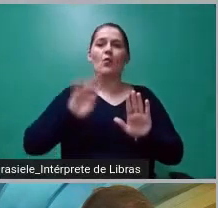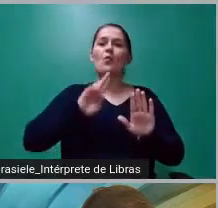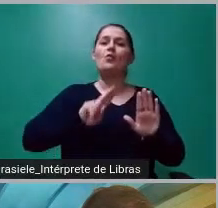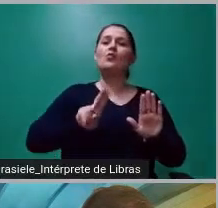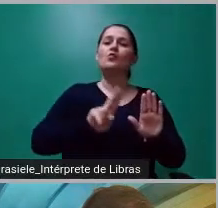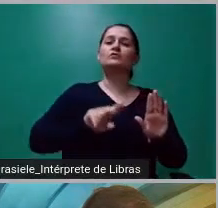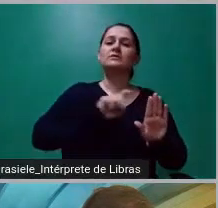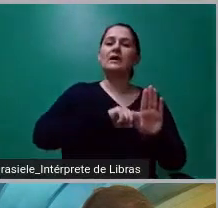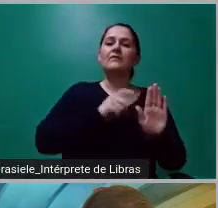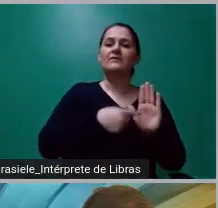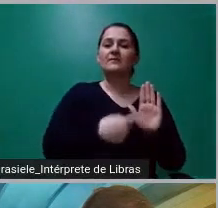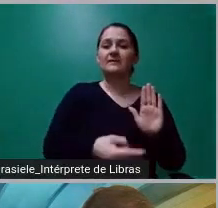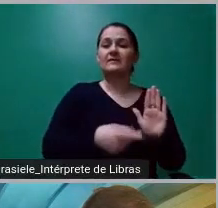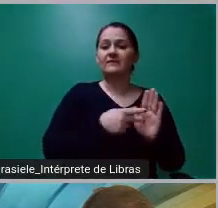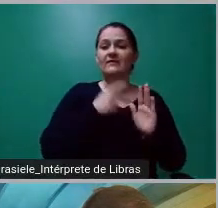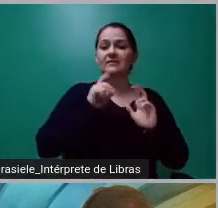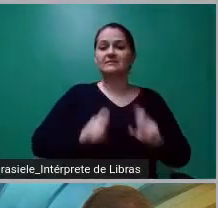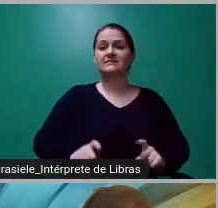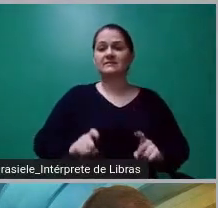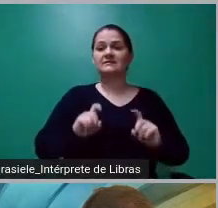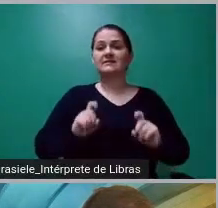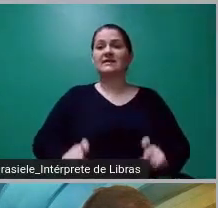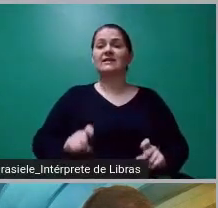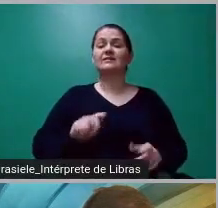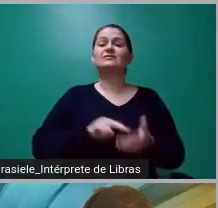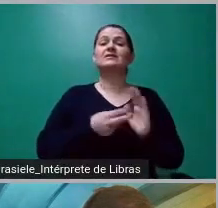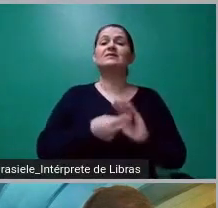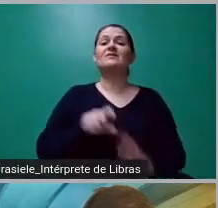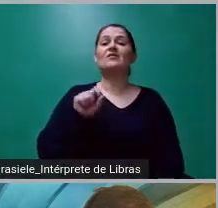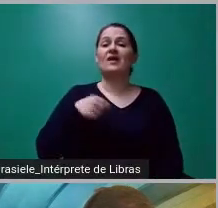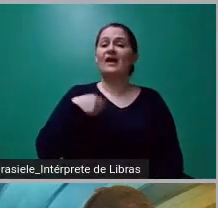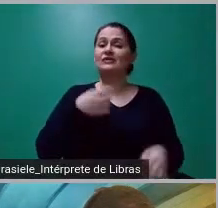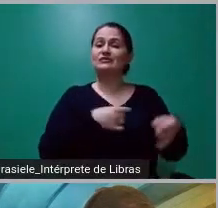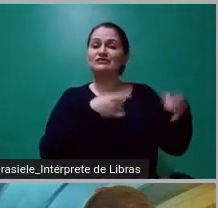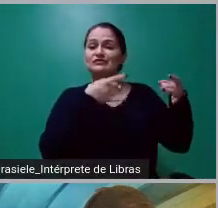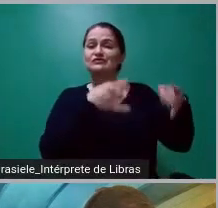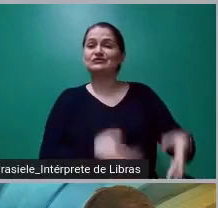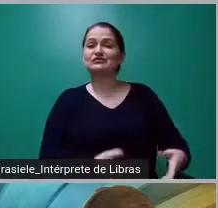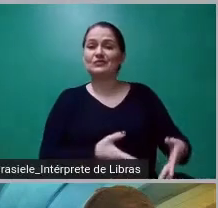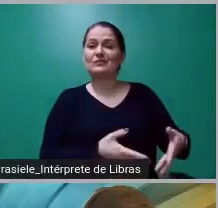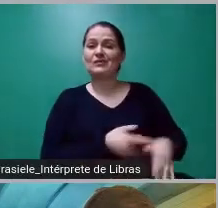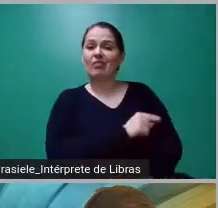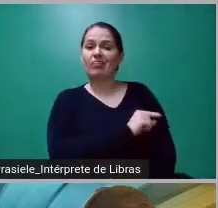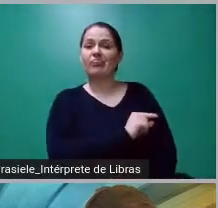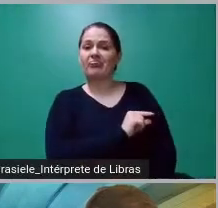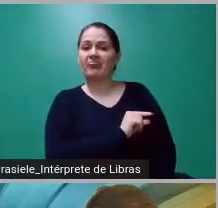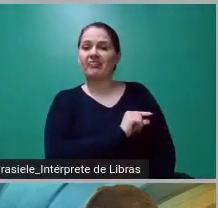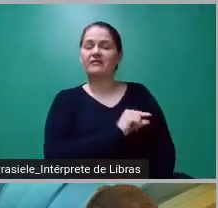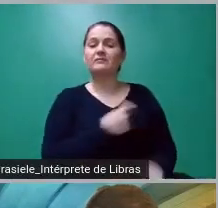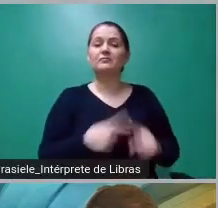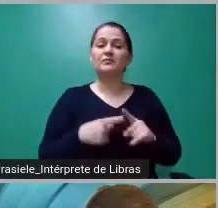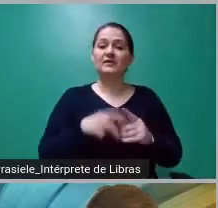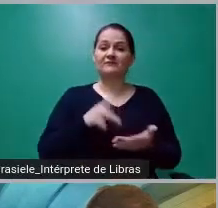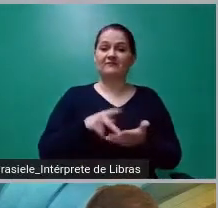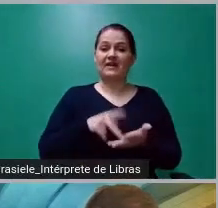de restos mortais. Por quê? A maior parte da dívida externa naquela época